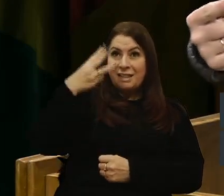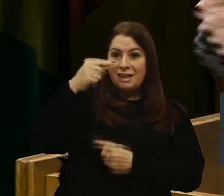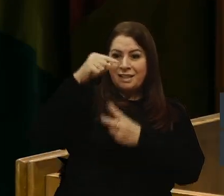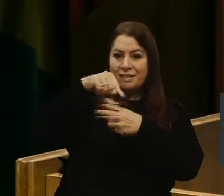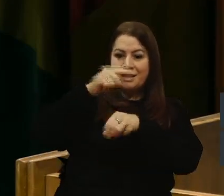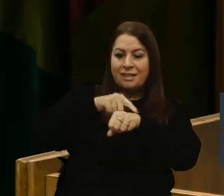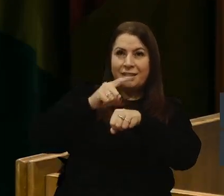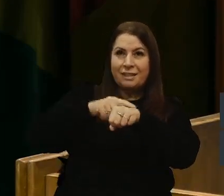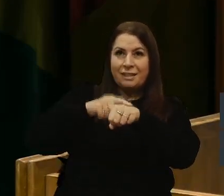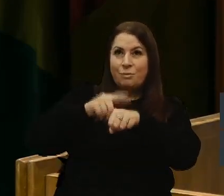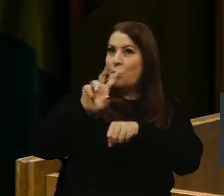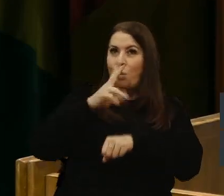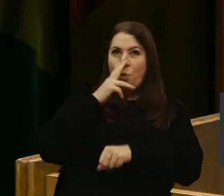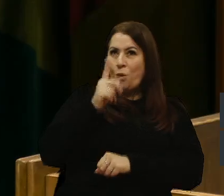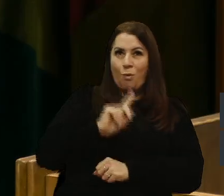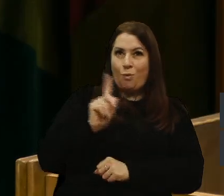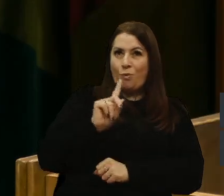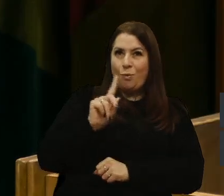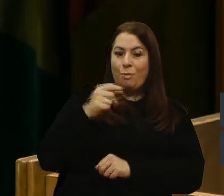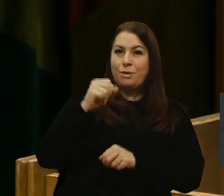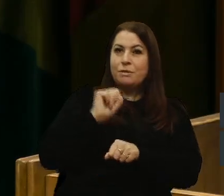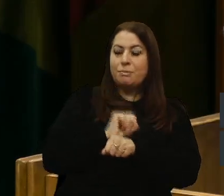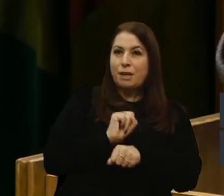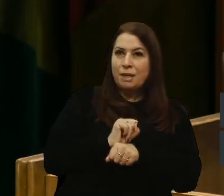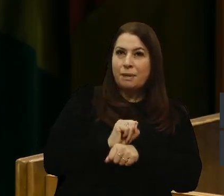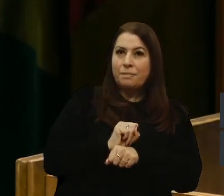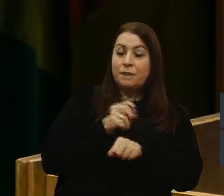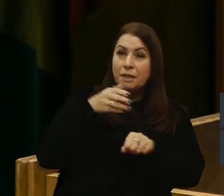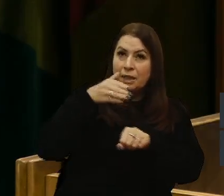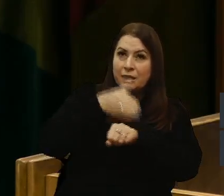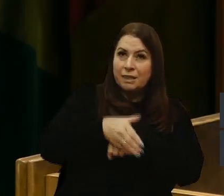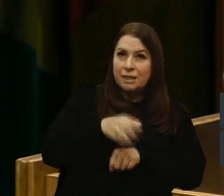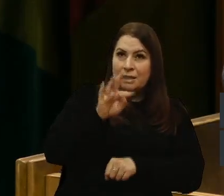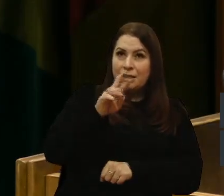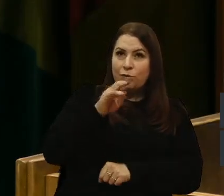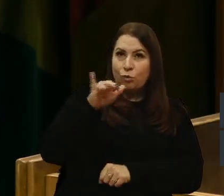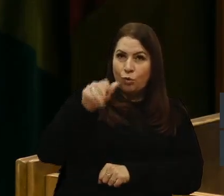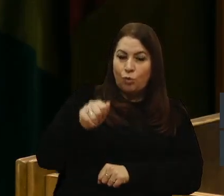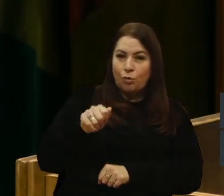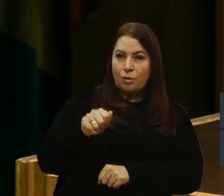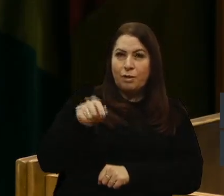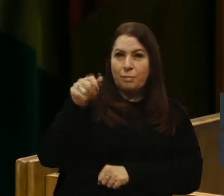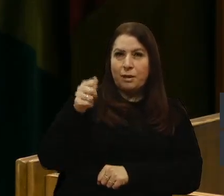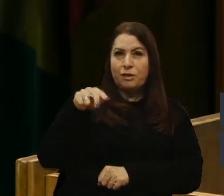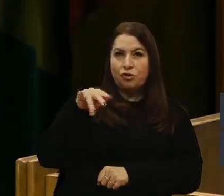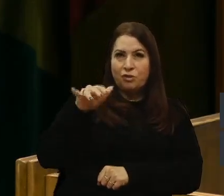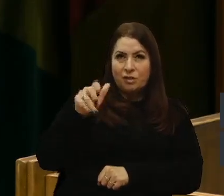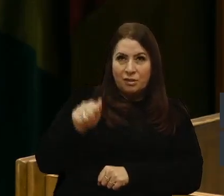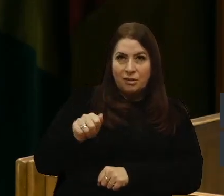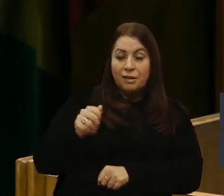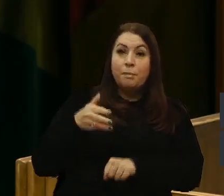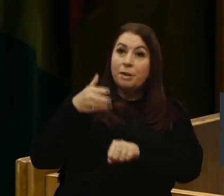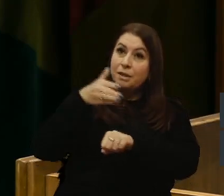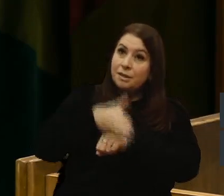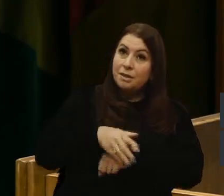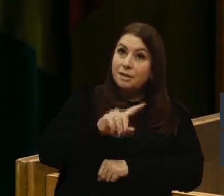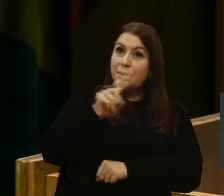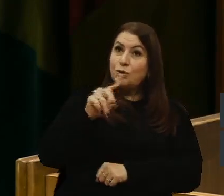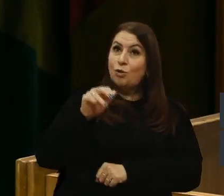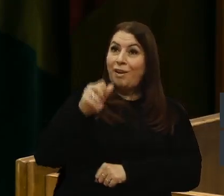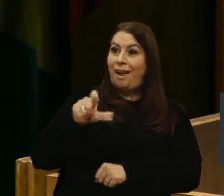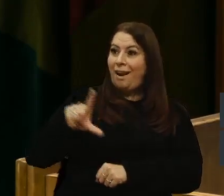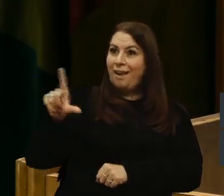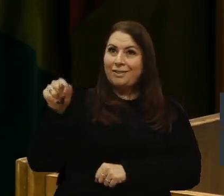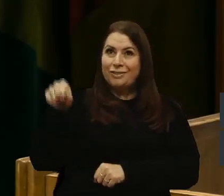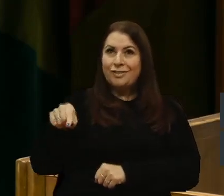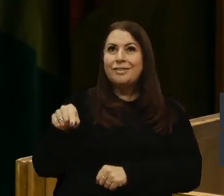uma sinaleira comum, porque ela precisa aguardar quem acessa a tronca pela Angelina Miquelon e quem acessa a tronca da Zona Leste e